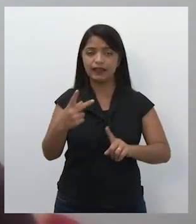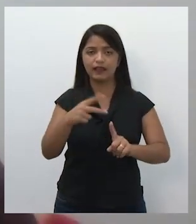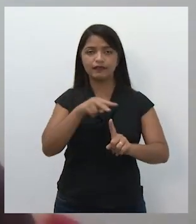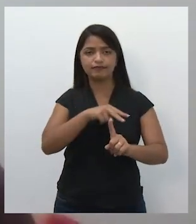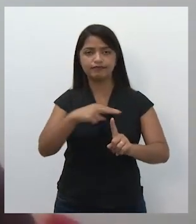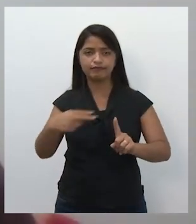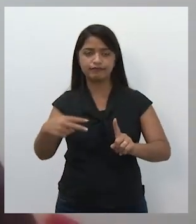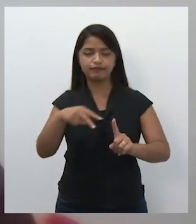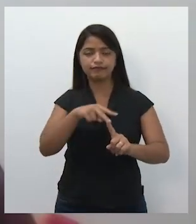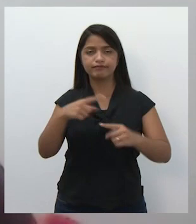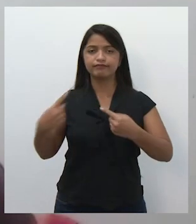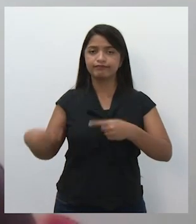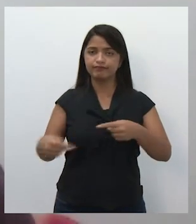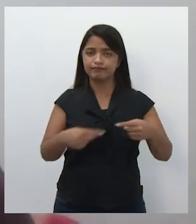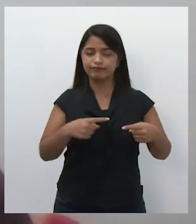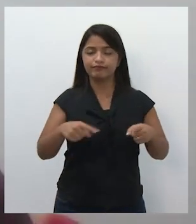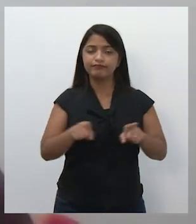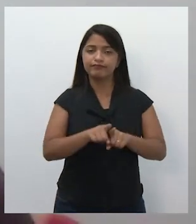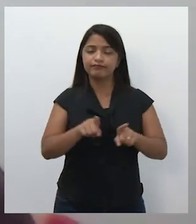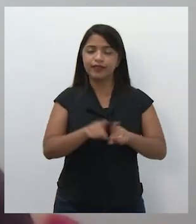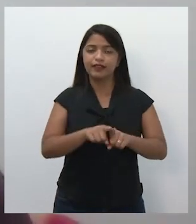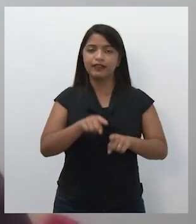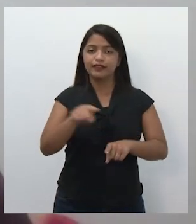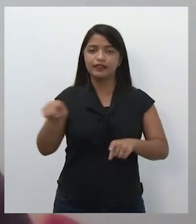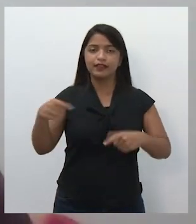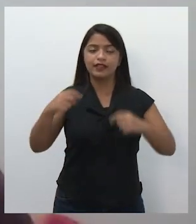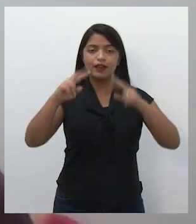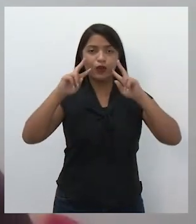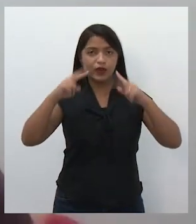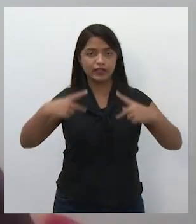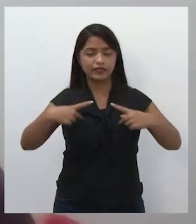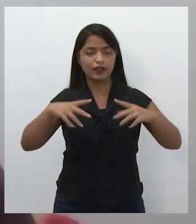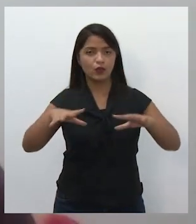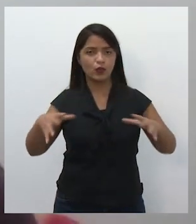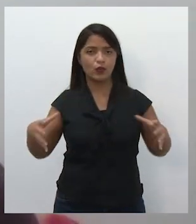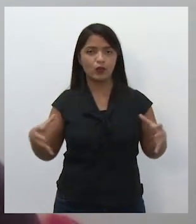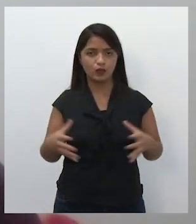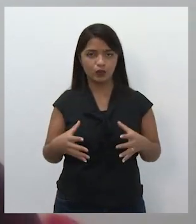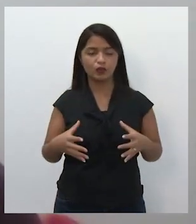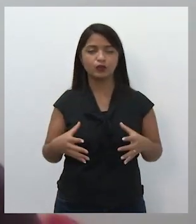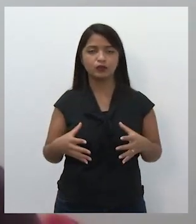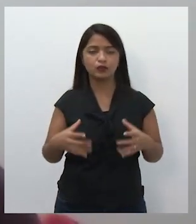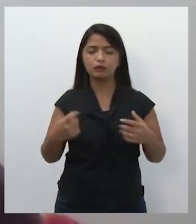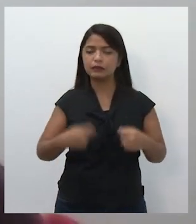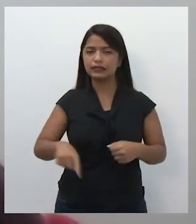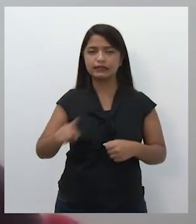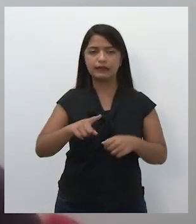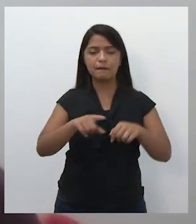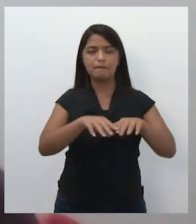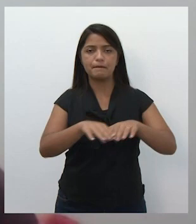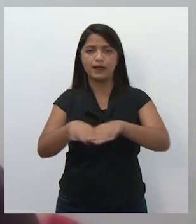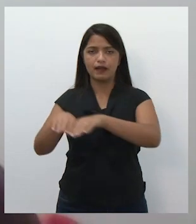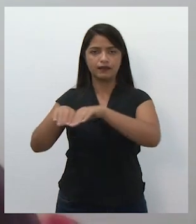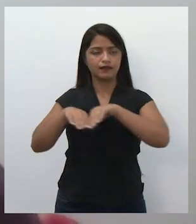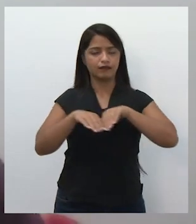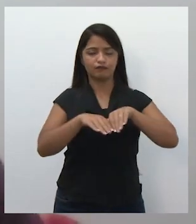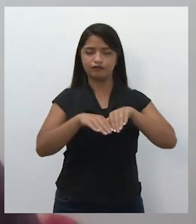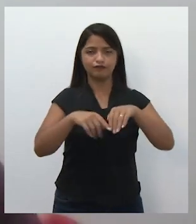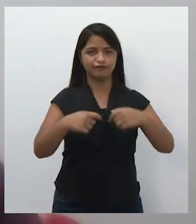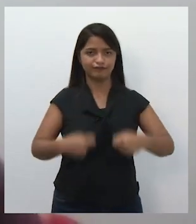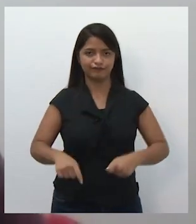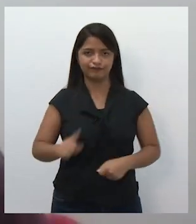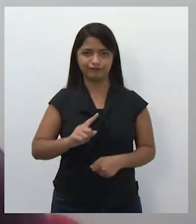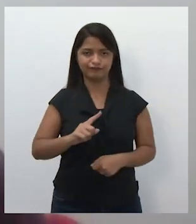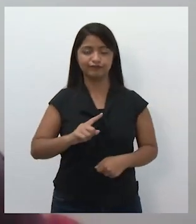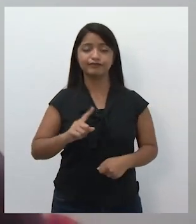e se reconhecer como um corpo, né? Um corpo que existe, um corpo que não precisa atender padrões, né? Então, a gente precisa